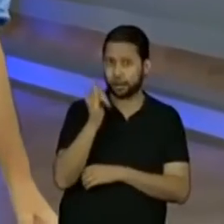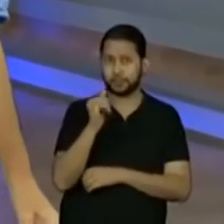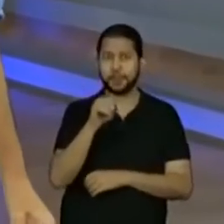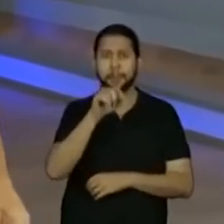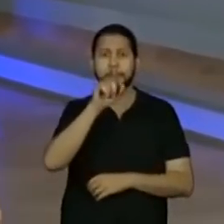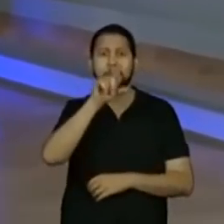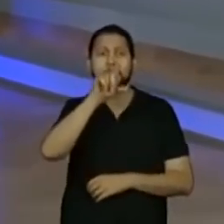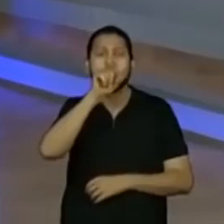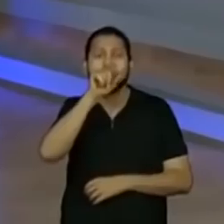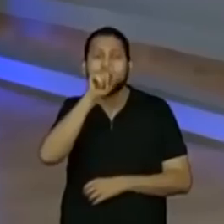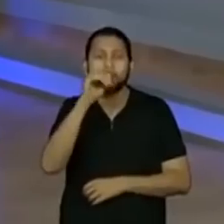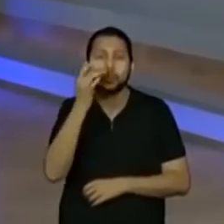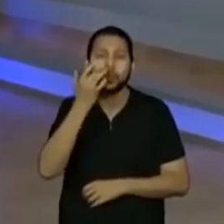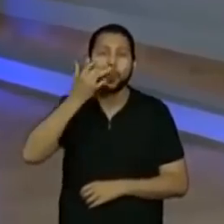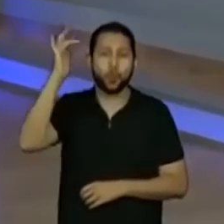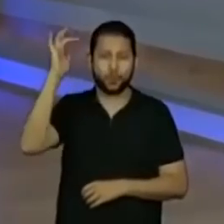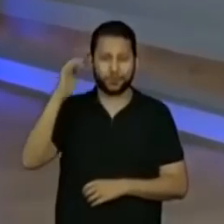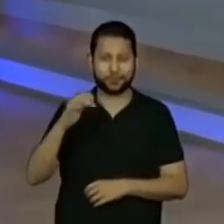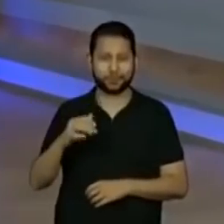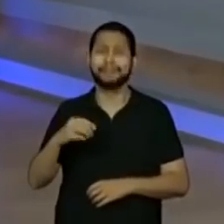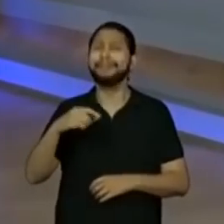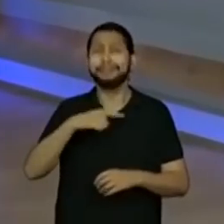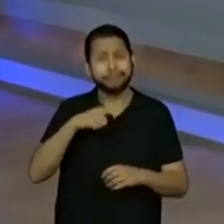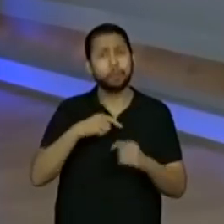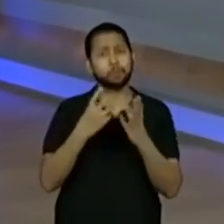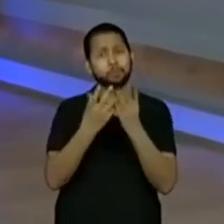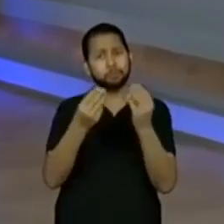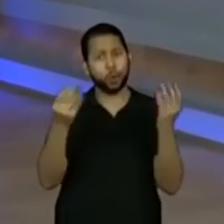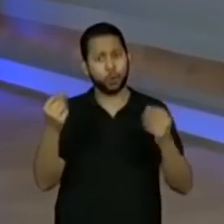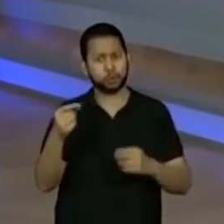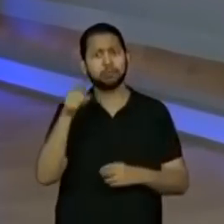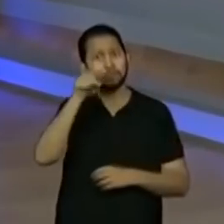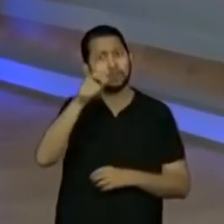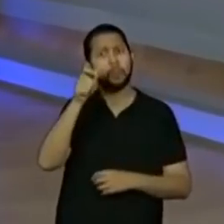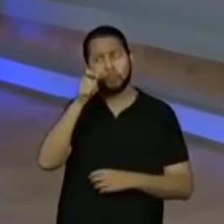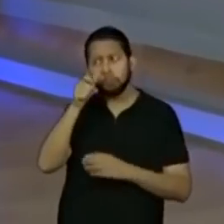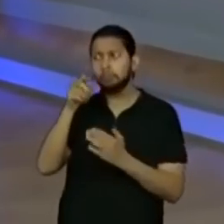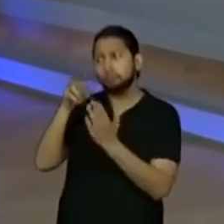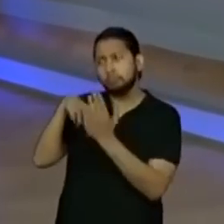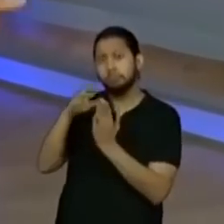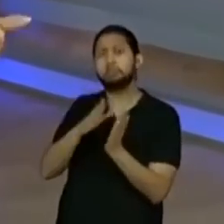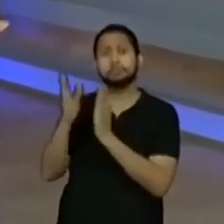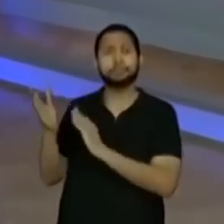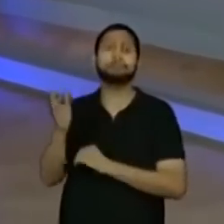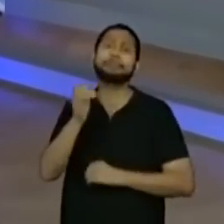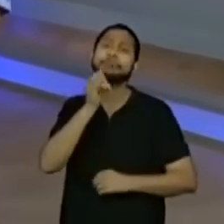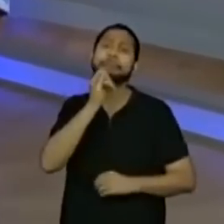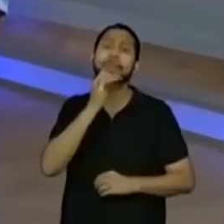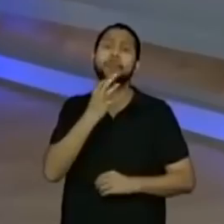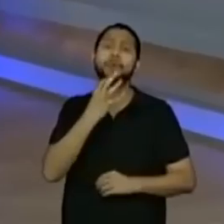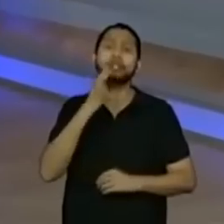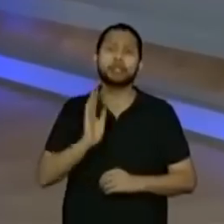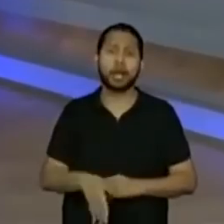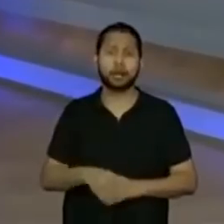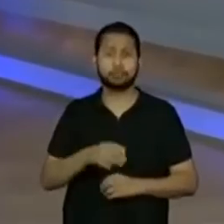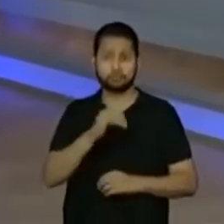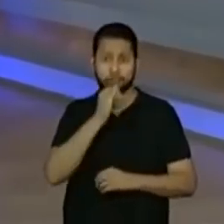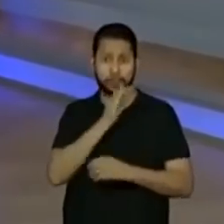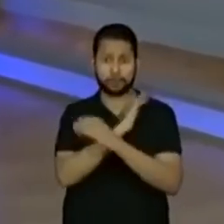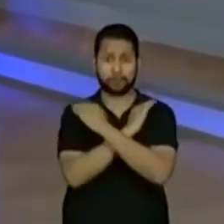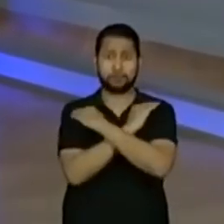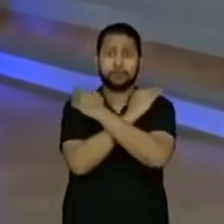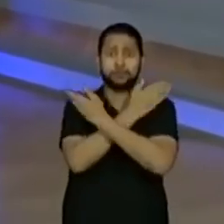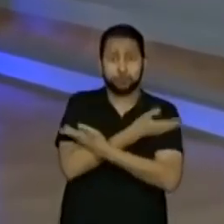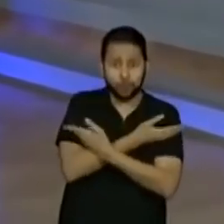Pássaro de Ouro. Aliás, tem várias histórias dos irmãos Grimm que você conhece. Por exemplo, Cinderela,